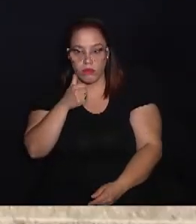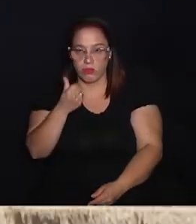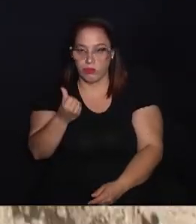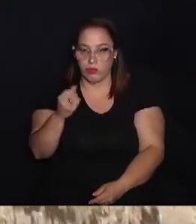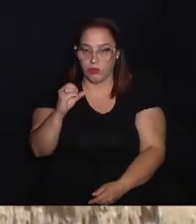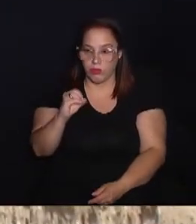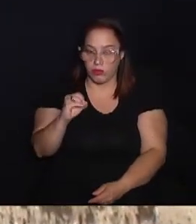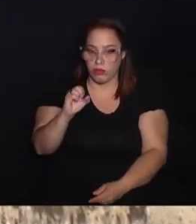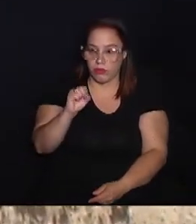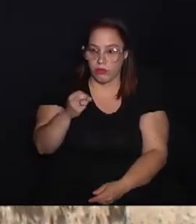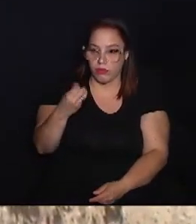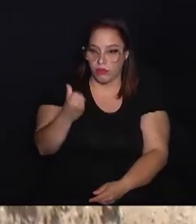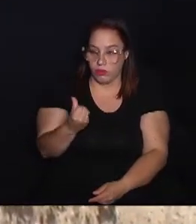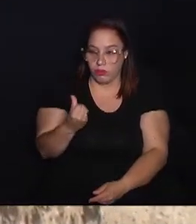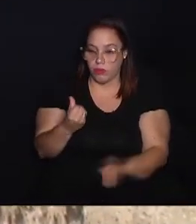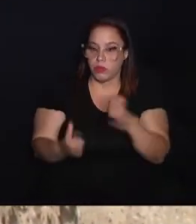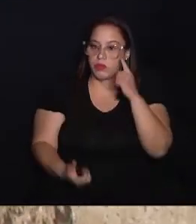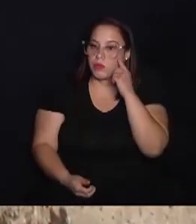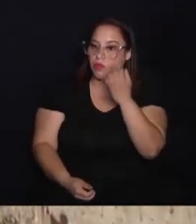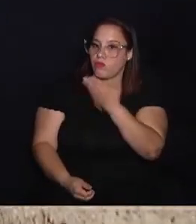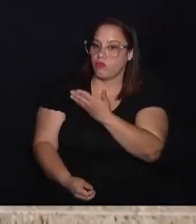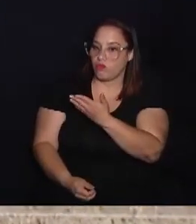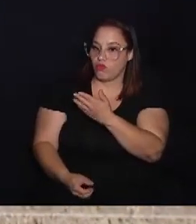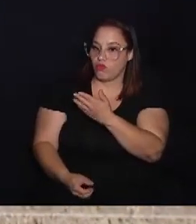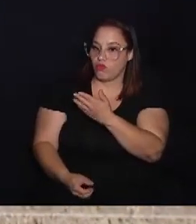de 2024, conta com um eleitorado apto a votar de